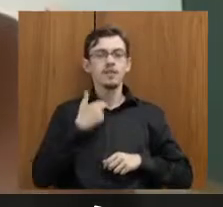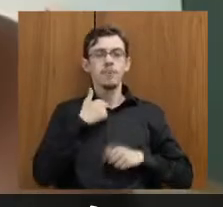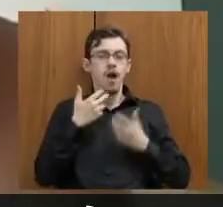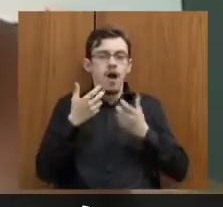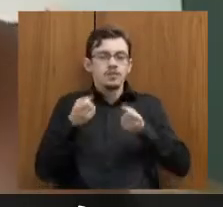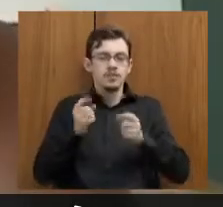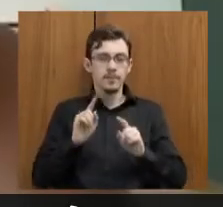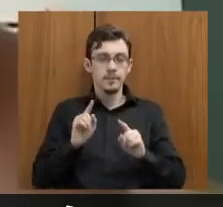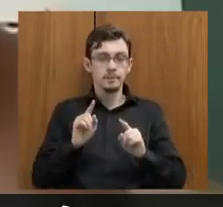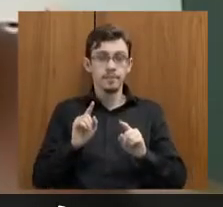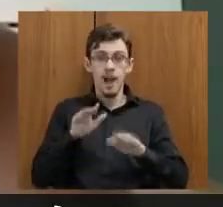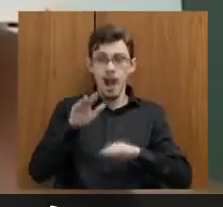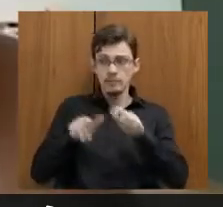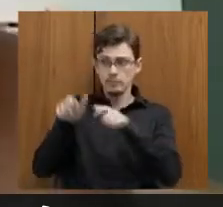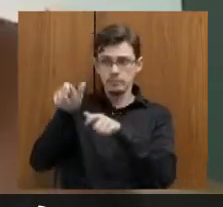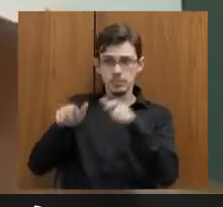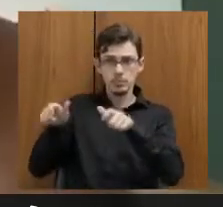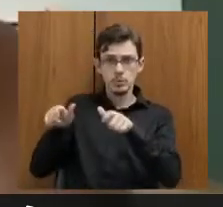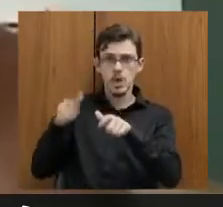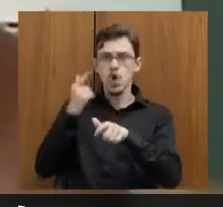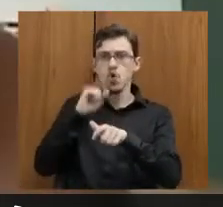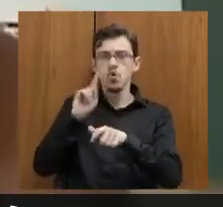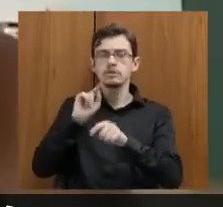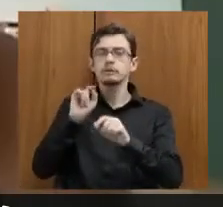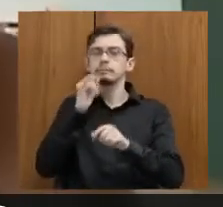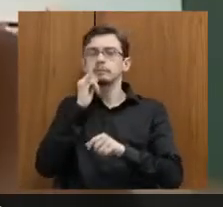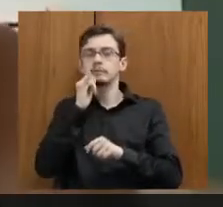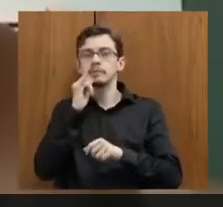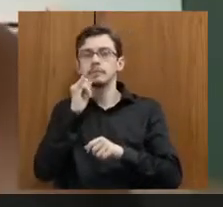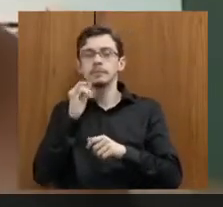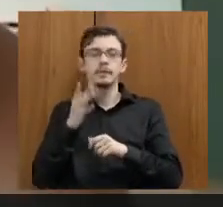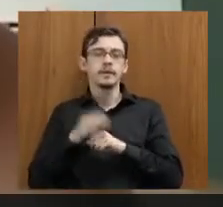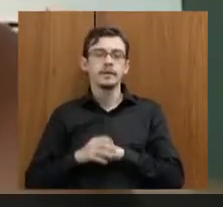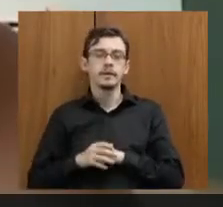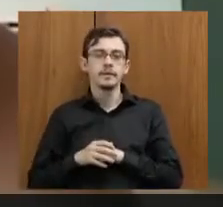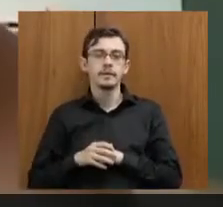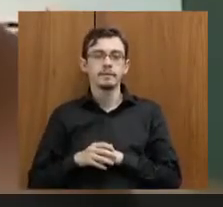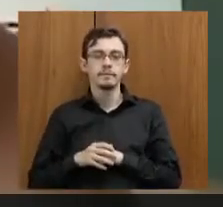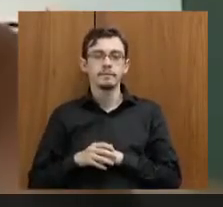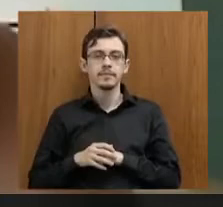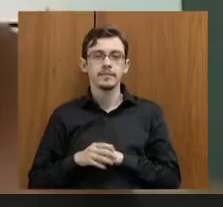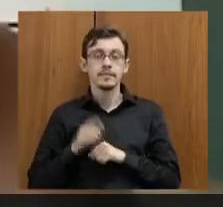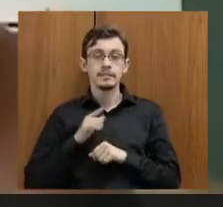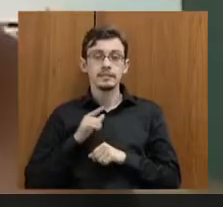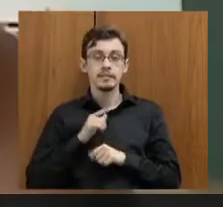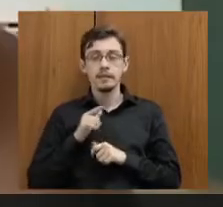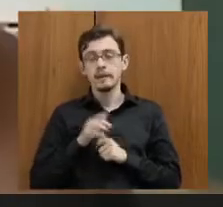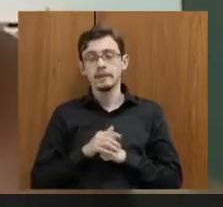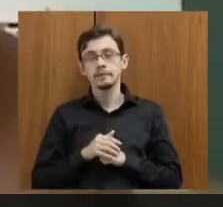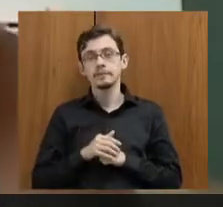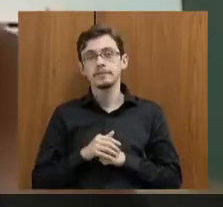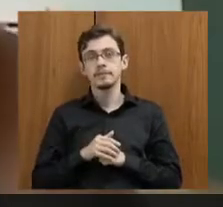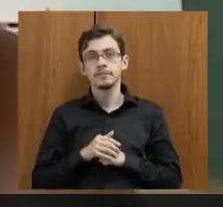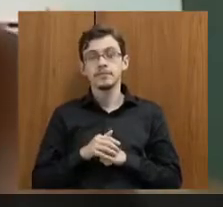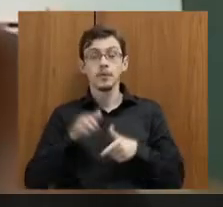recusa de prestação dos serviços e atendimentos inclusive em se tratando de situações de violência